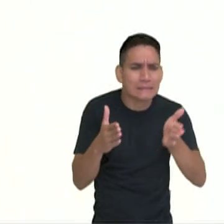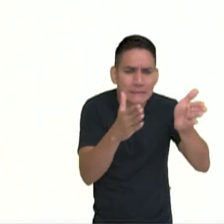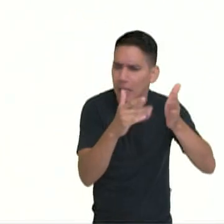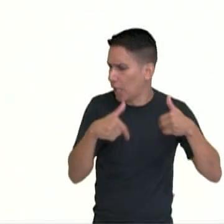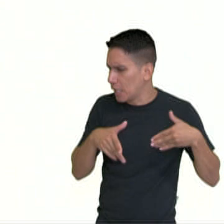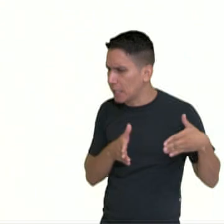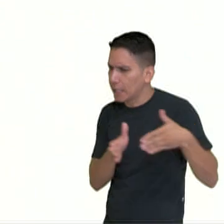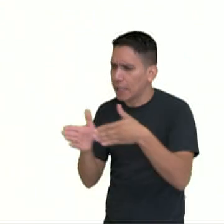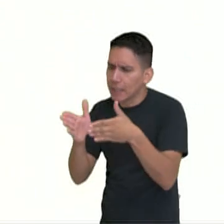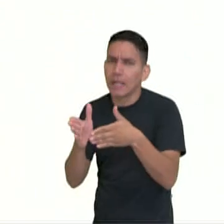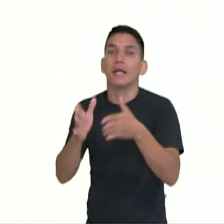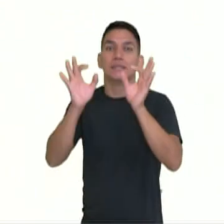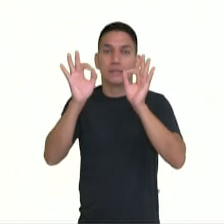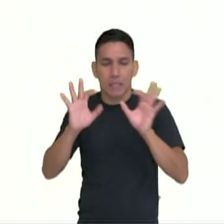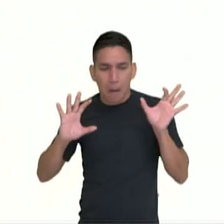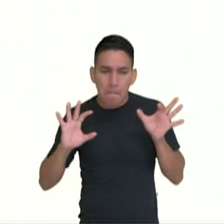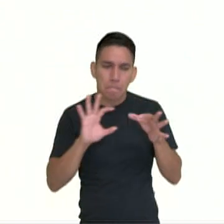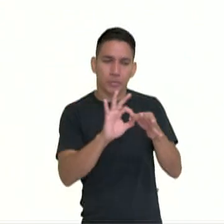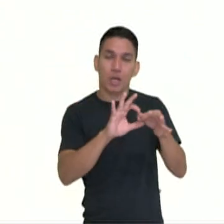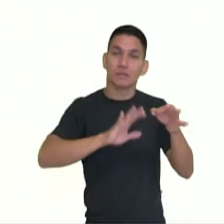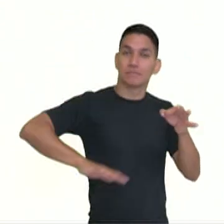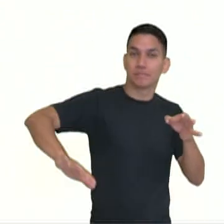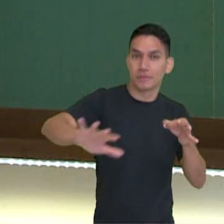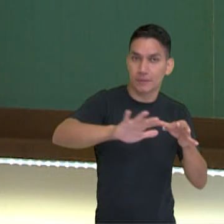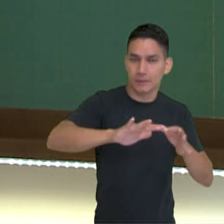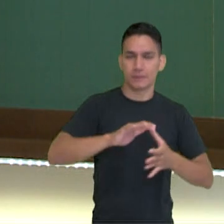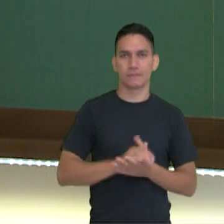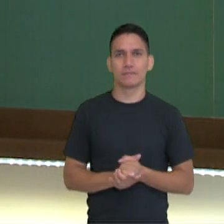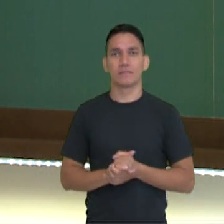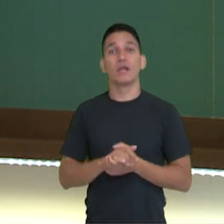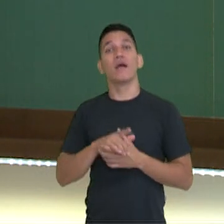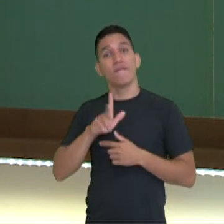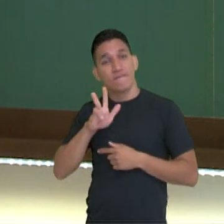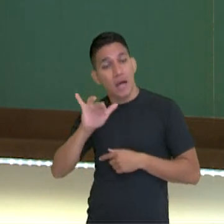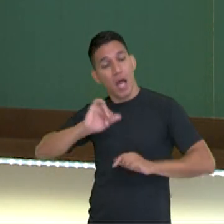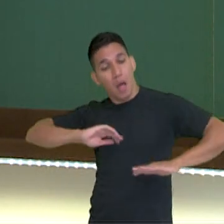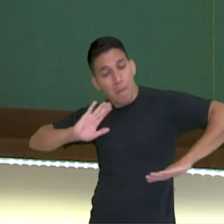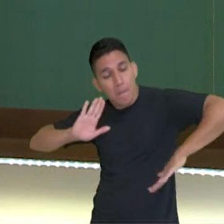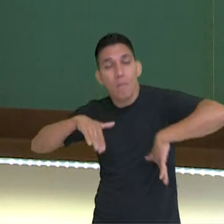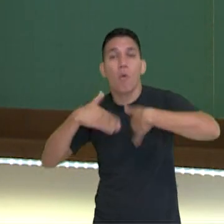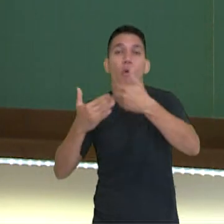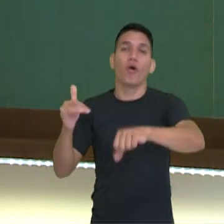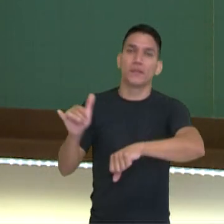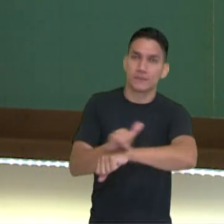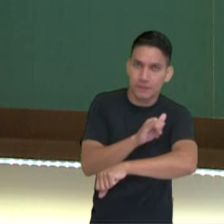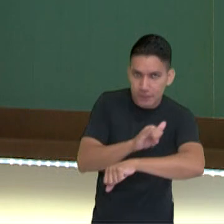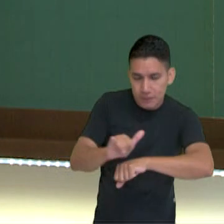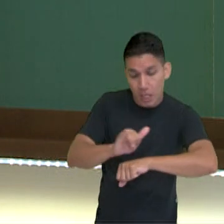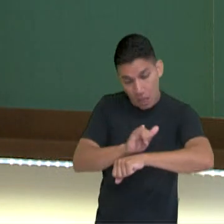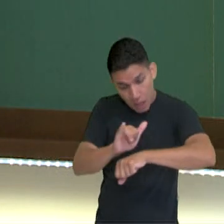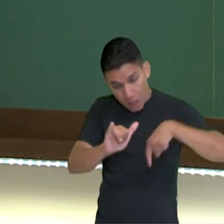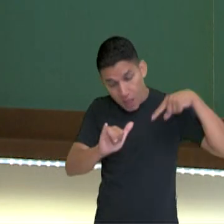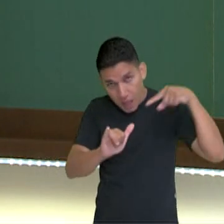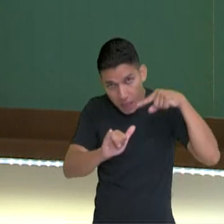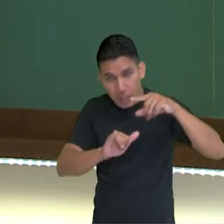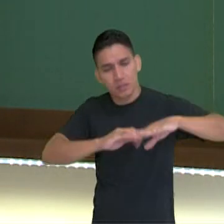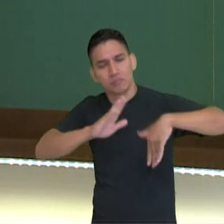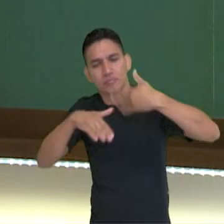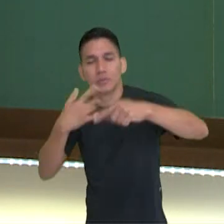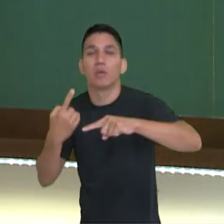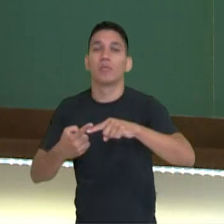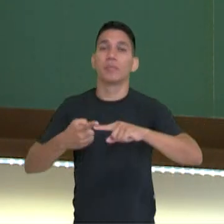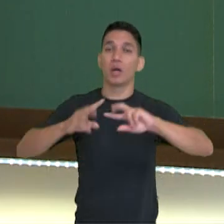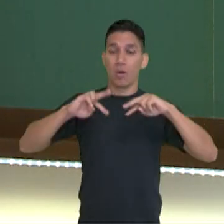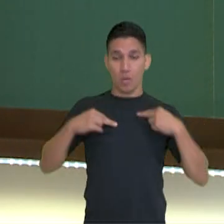se orientar no espaço geográfico e que foram se modificando ao longo do tempo conforme o homem